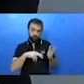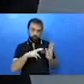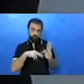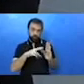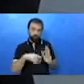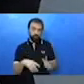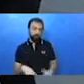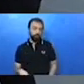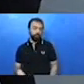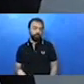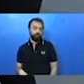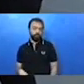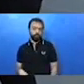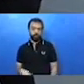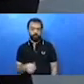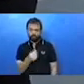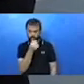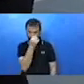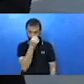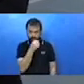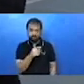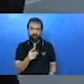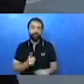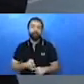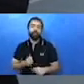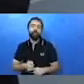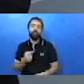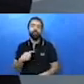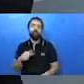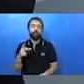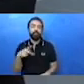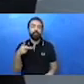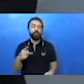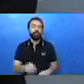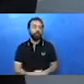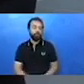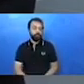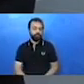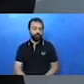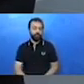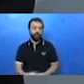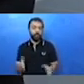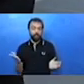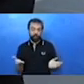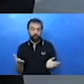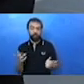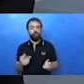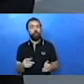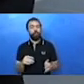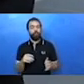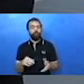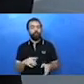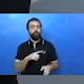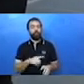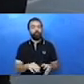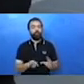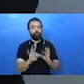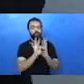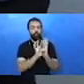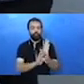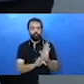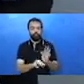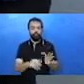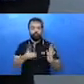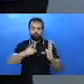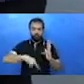importante lembrar. Por que a professora está falando isso? Agora nós temos um texto para ler. E